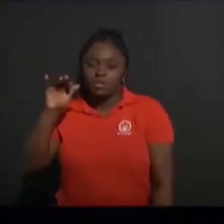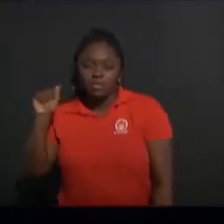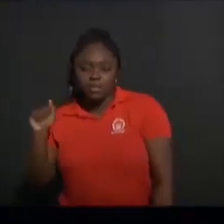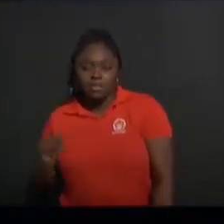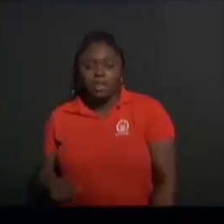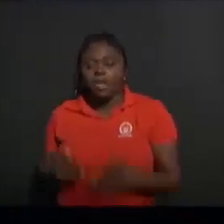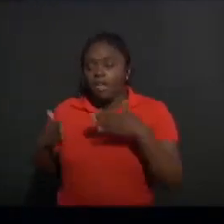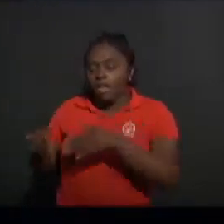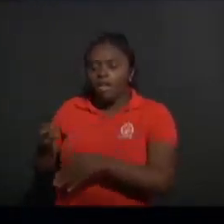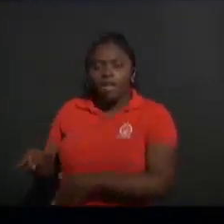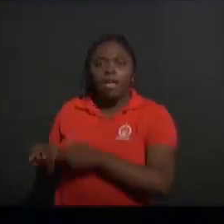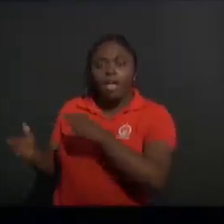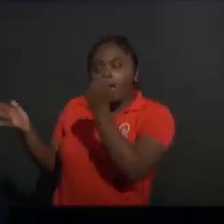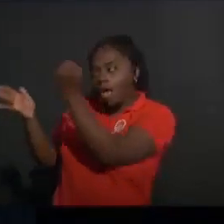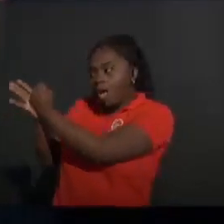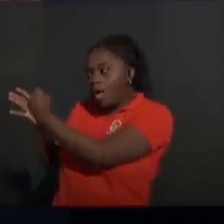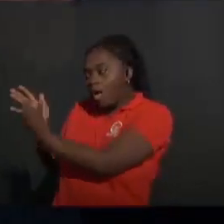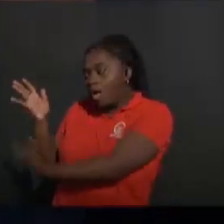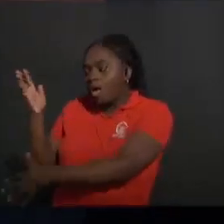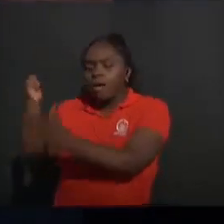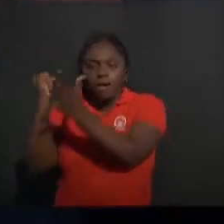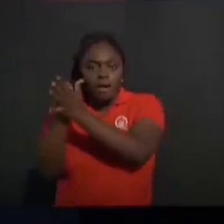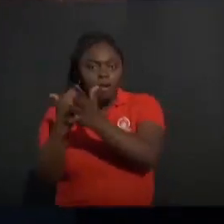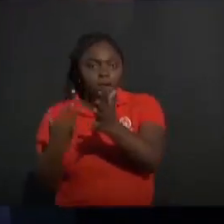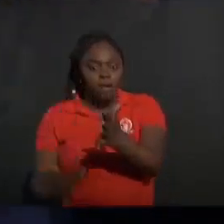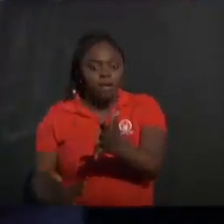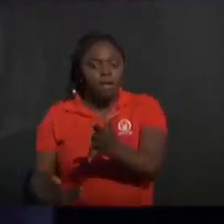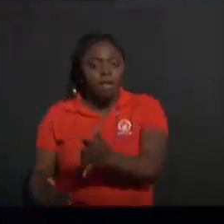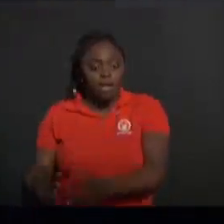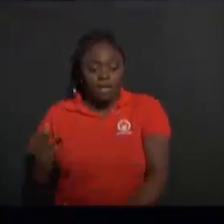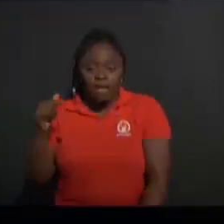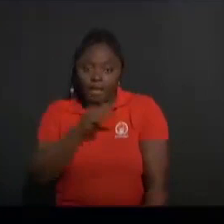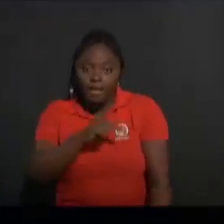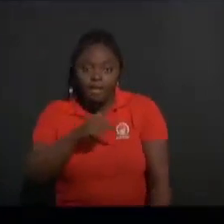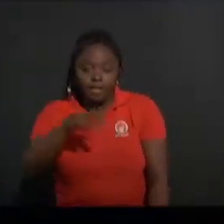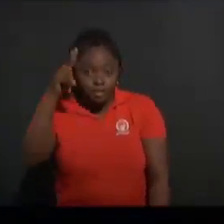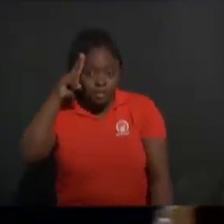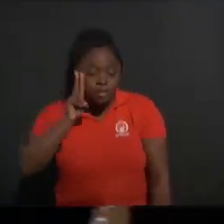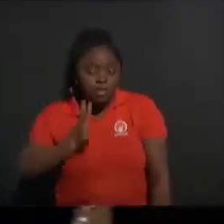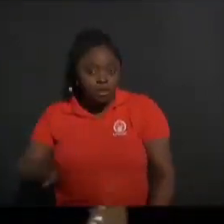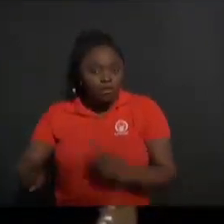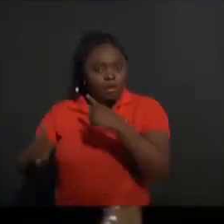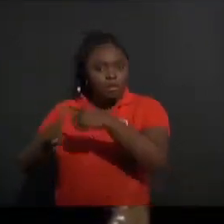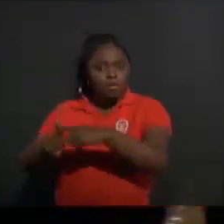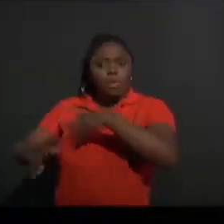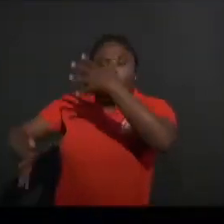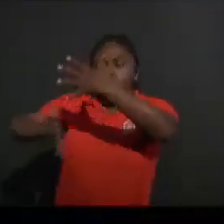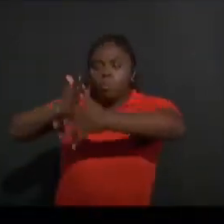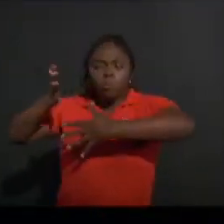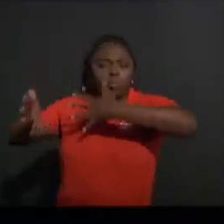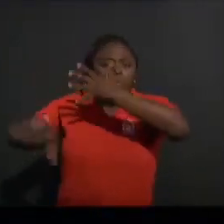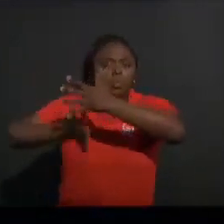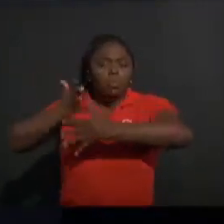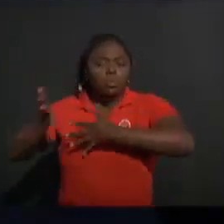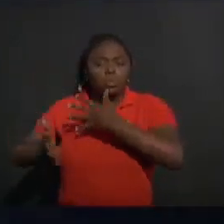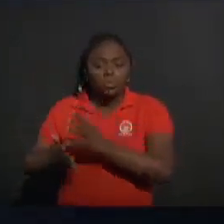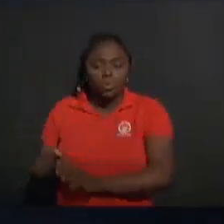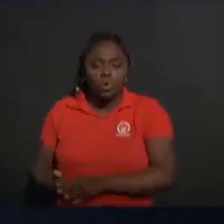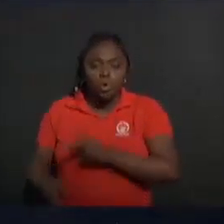não parava de falar de Jesus. Ficou 2 dias na cruz, não calava a boca. Eles arrancaram a pele